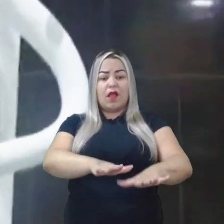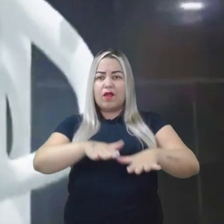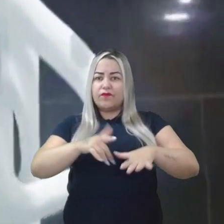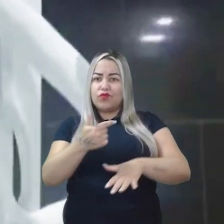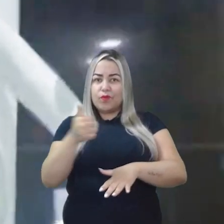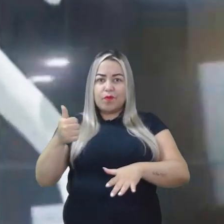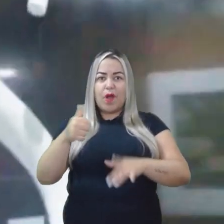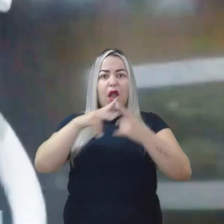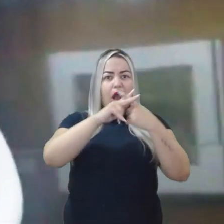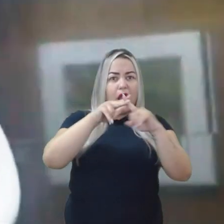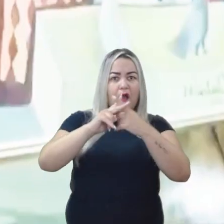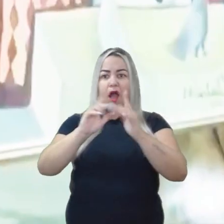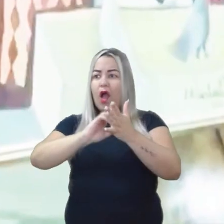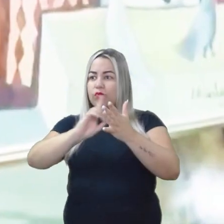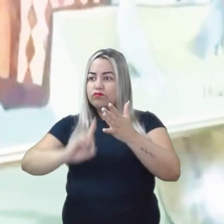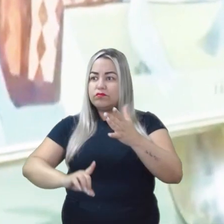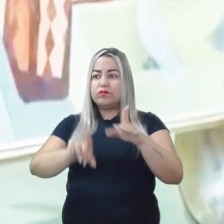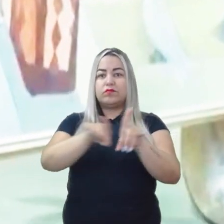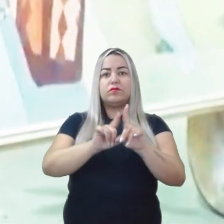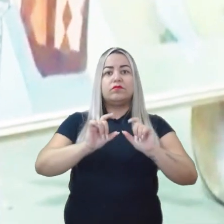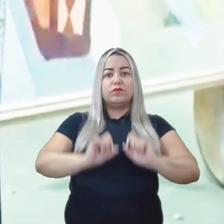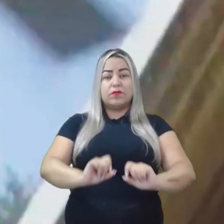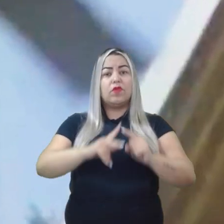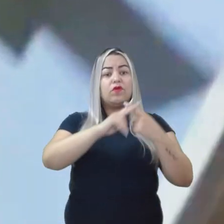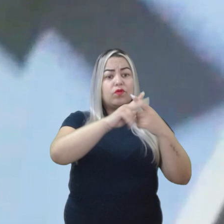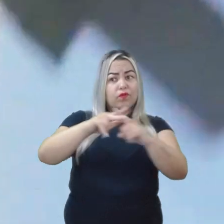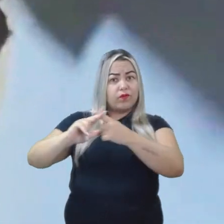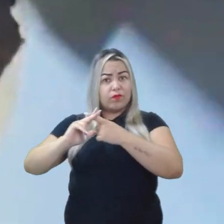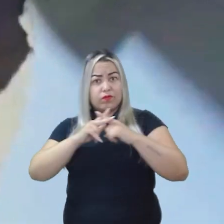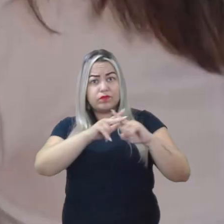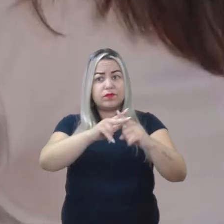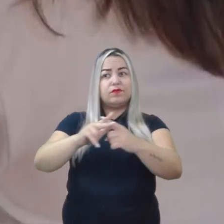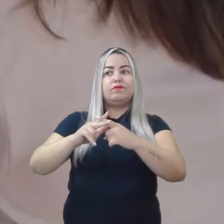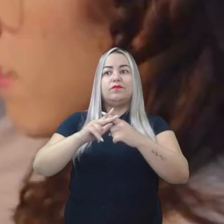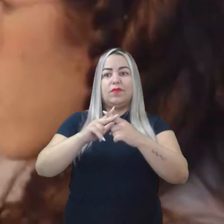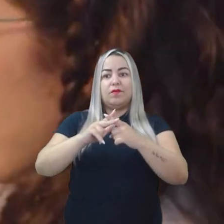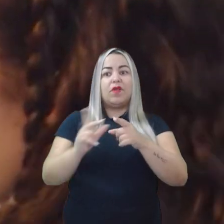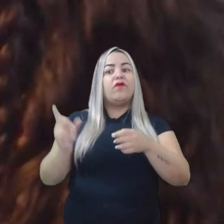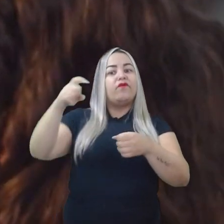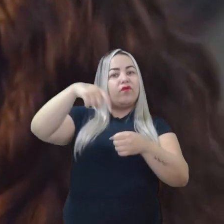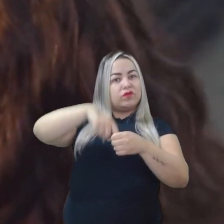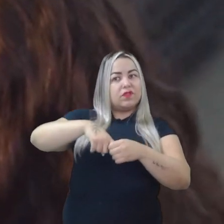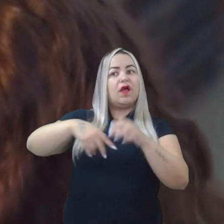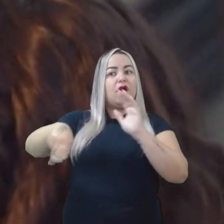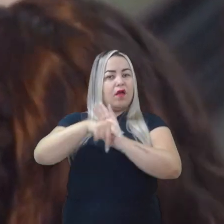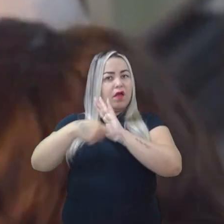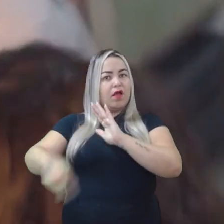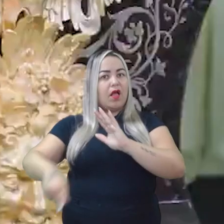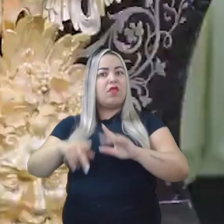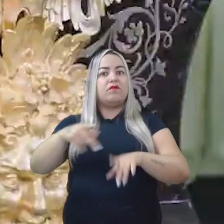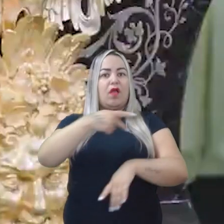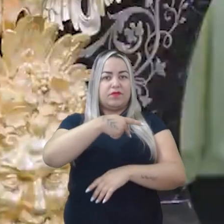primeira cerimônia, 21 obras de arte que foram vandalizadas durante os atos golpistas foram restauradas e voltaram